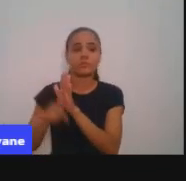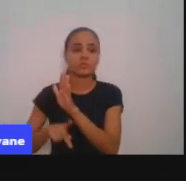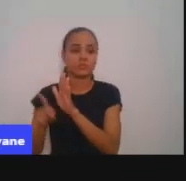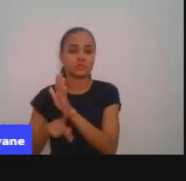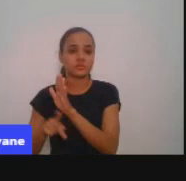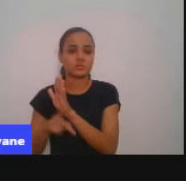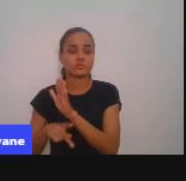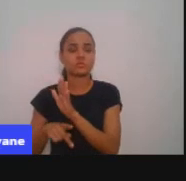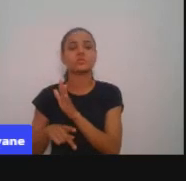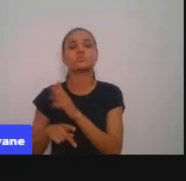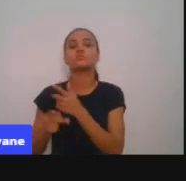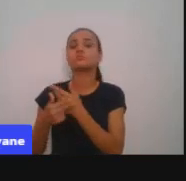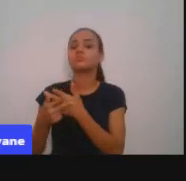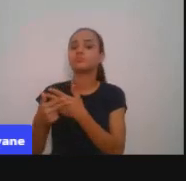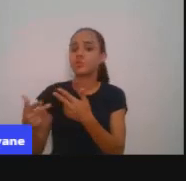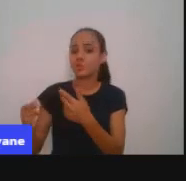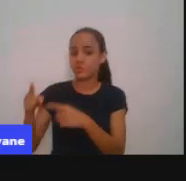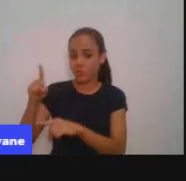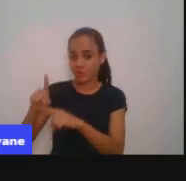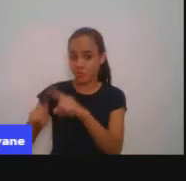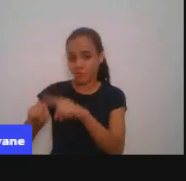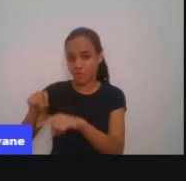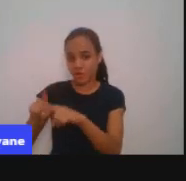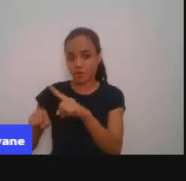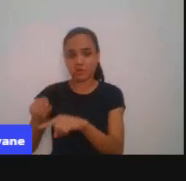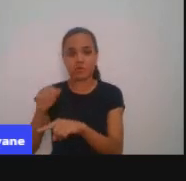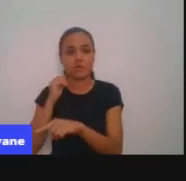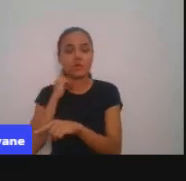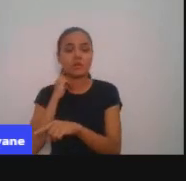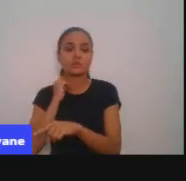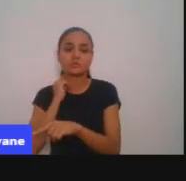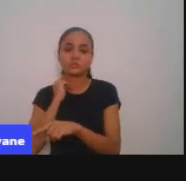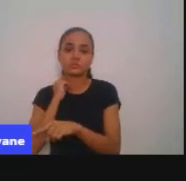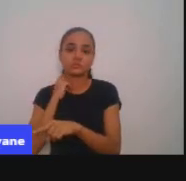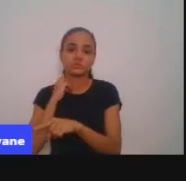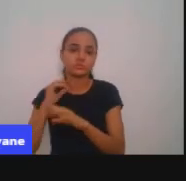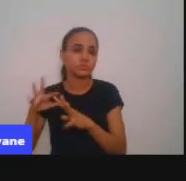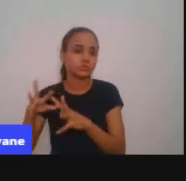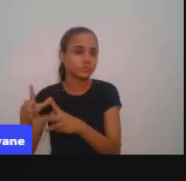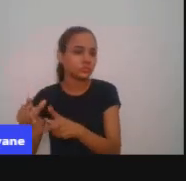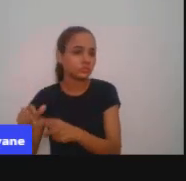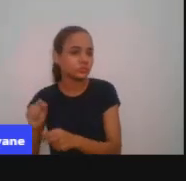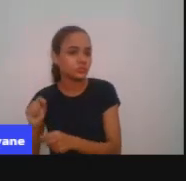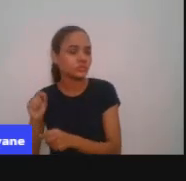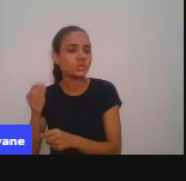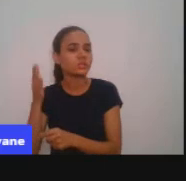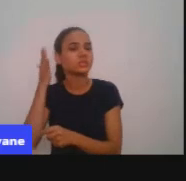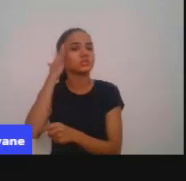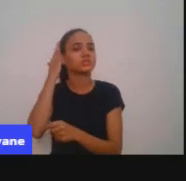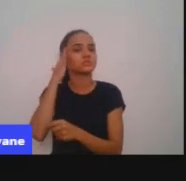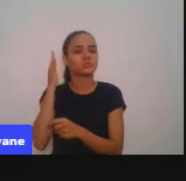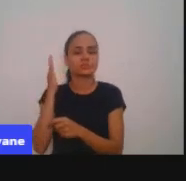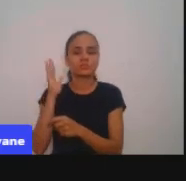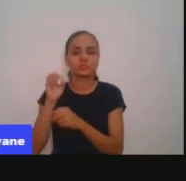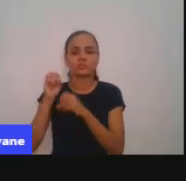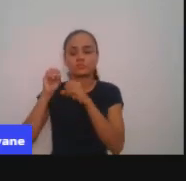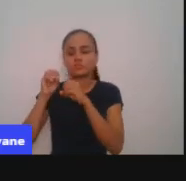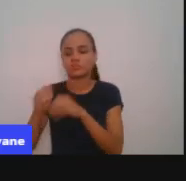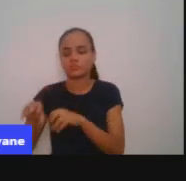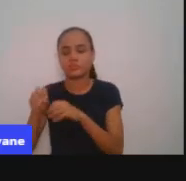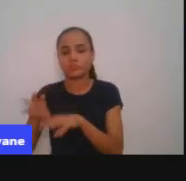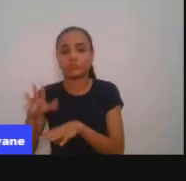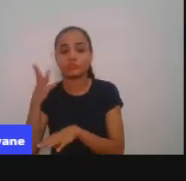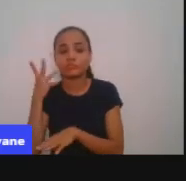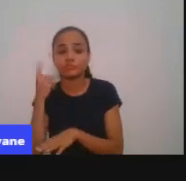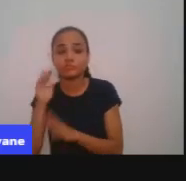materiais, tudo que nós sabemos, né, que envolve a educação infantil na escola, nós não temos mais. Ok, mas mesmo